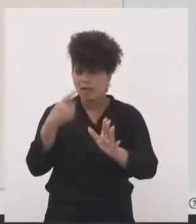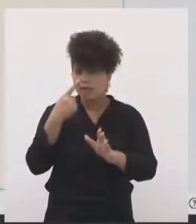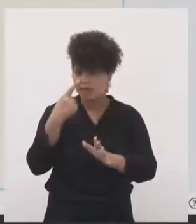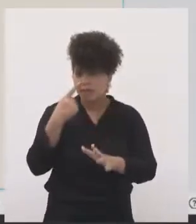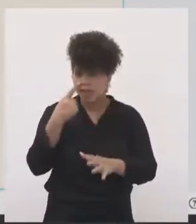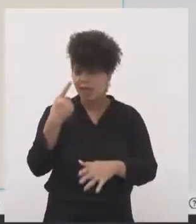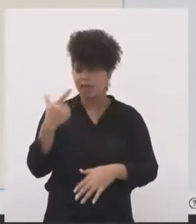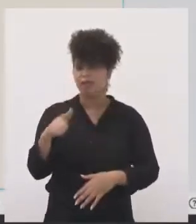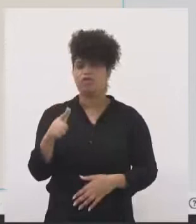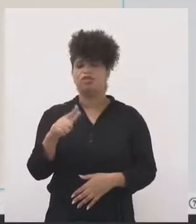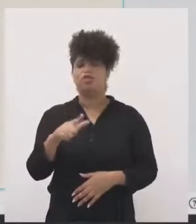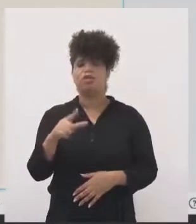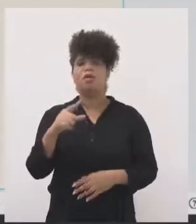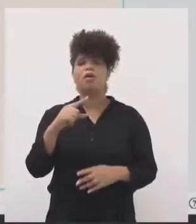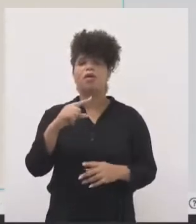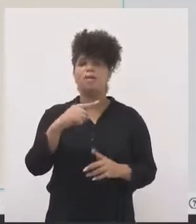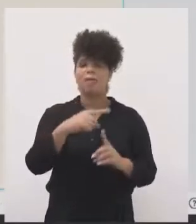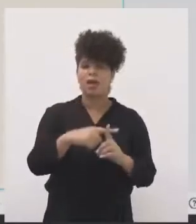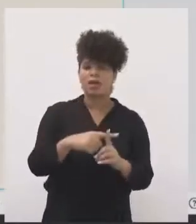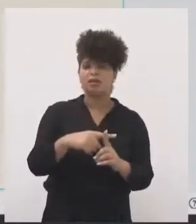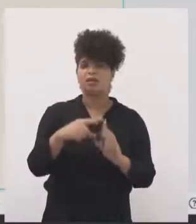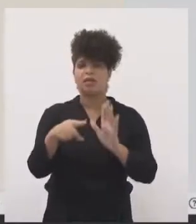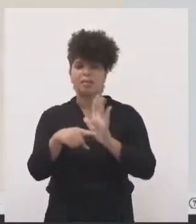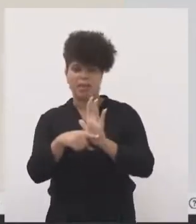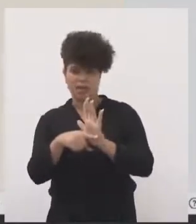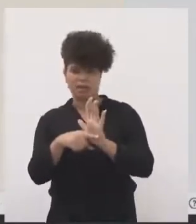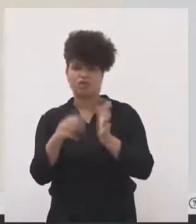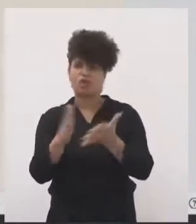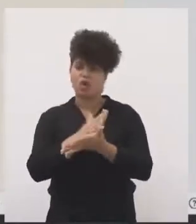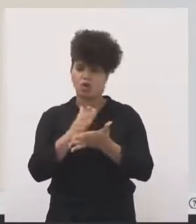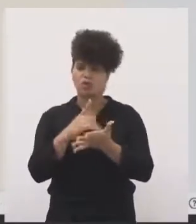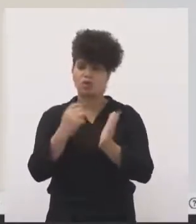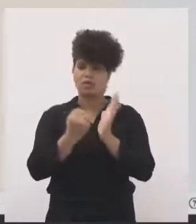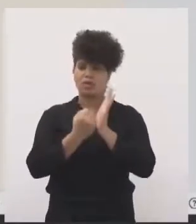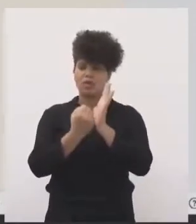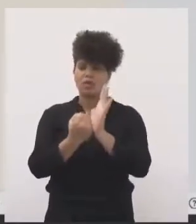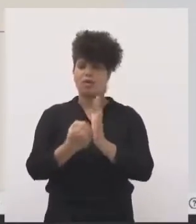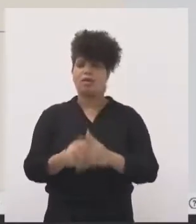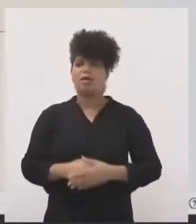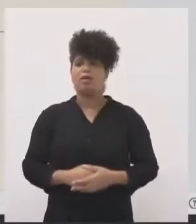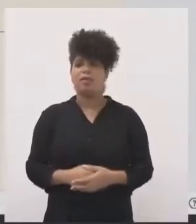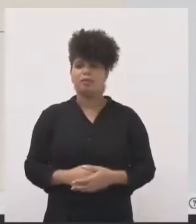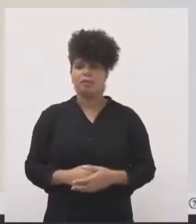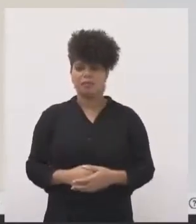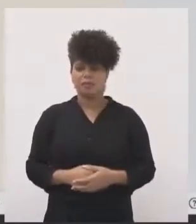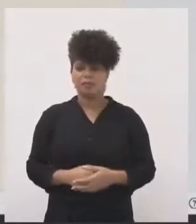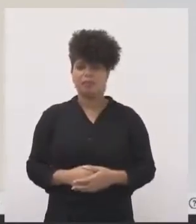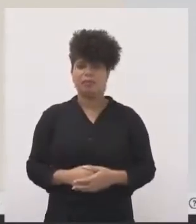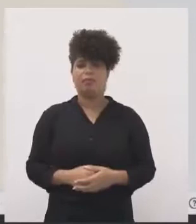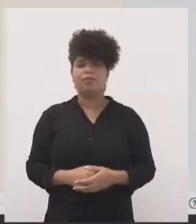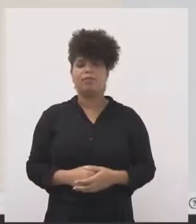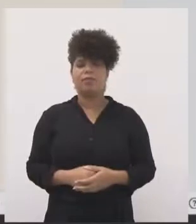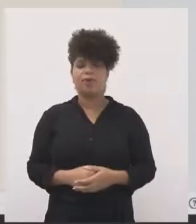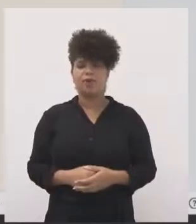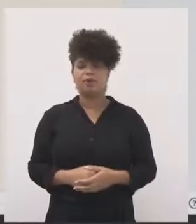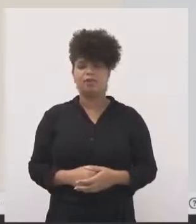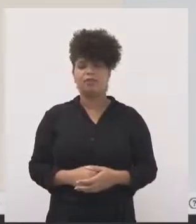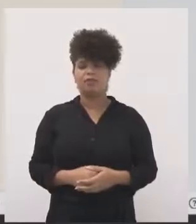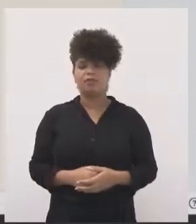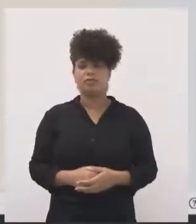exemplo, mais, menos, tá vendo? A gente consegue colocar dessa forma, ou pelo próprio teclado